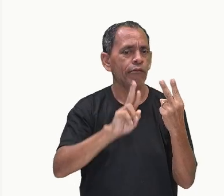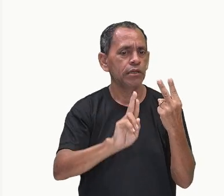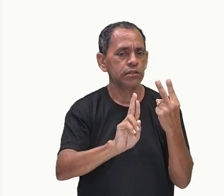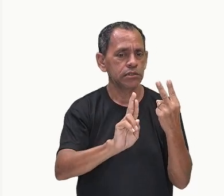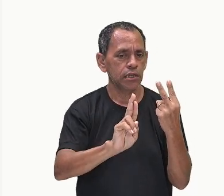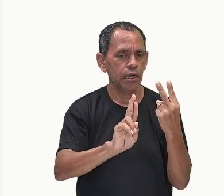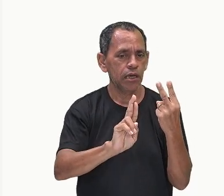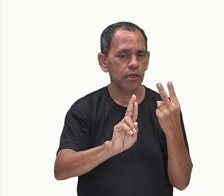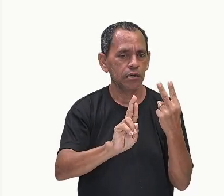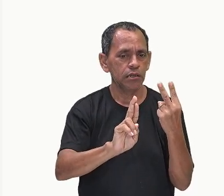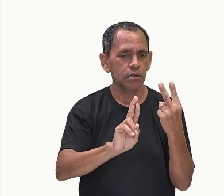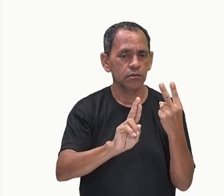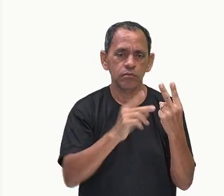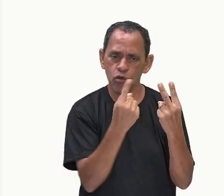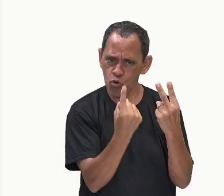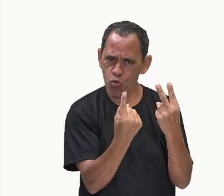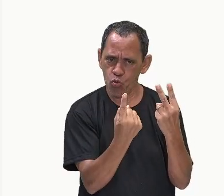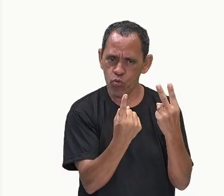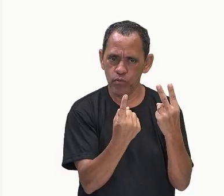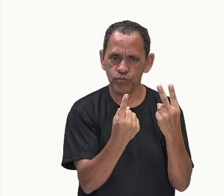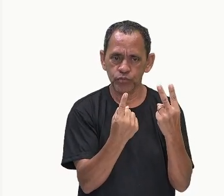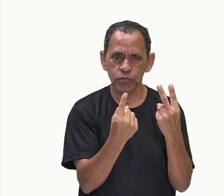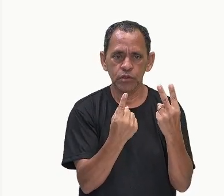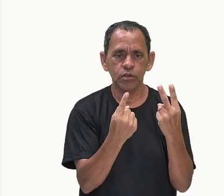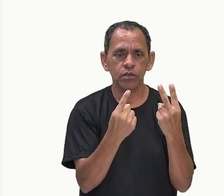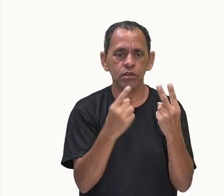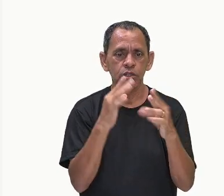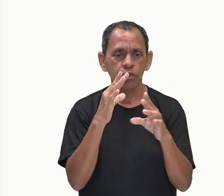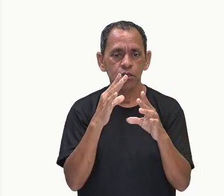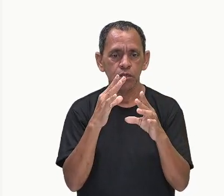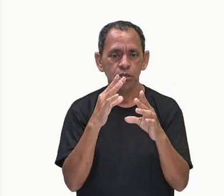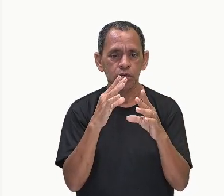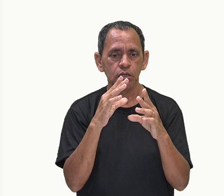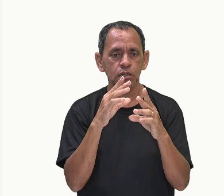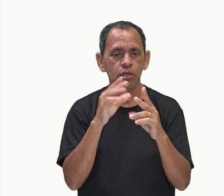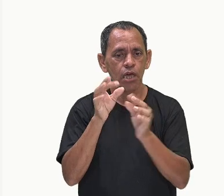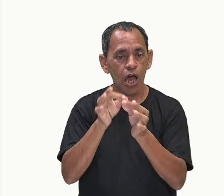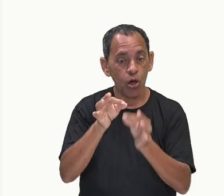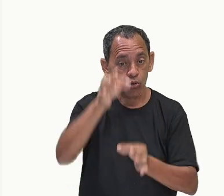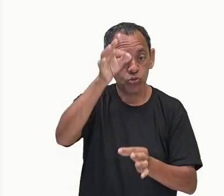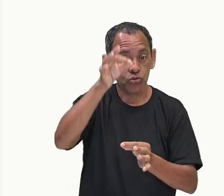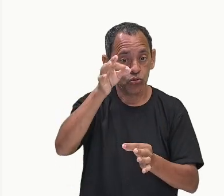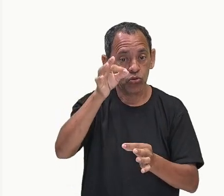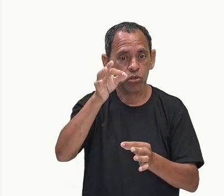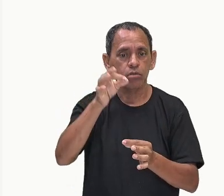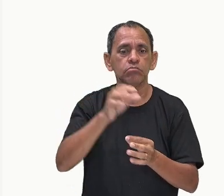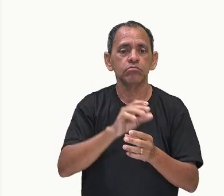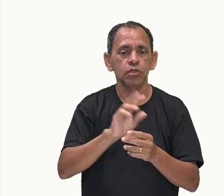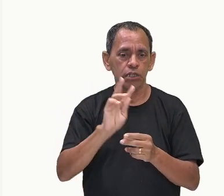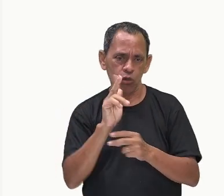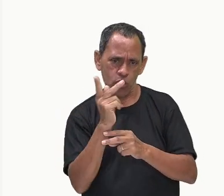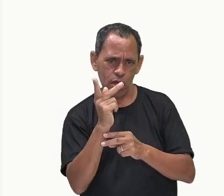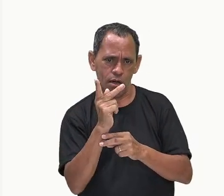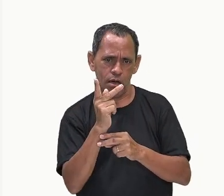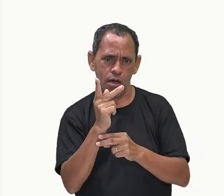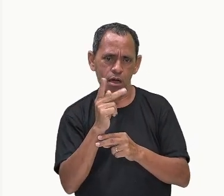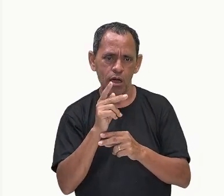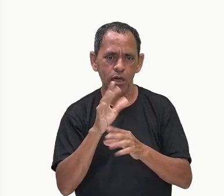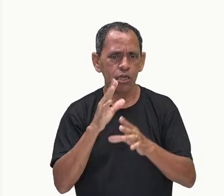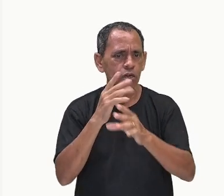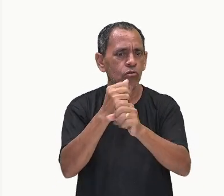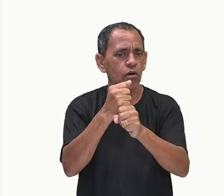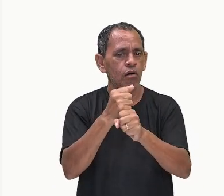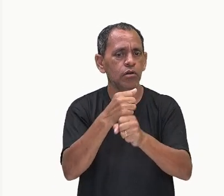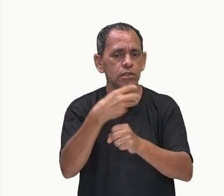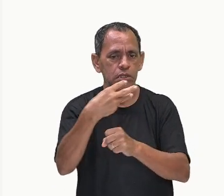1 e a altura que é igual a 3. Então, a área lateral vai ser